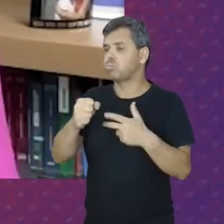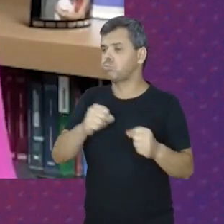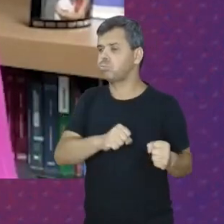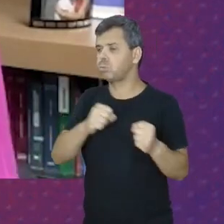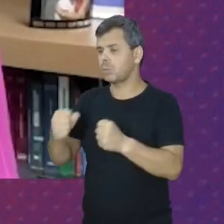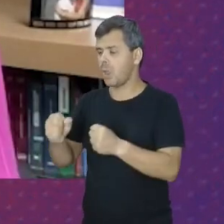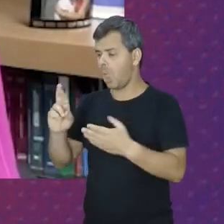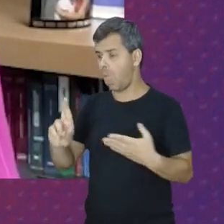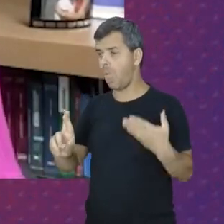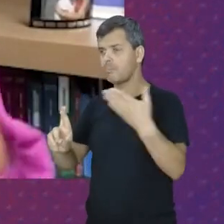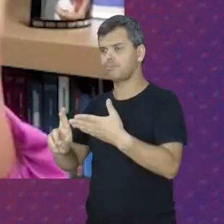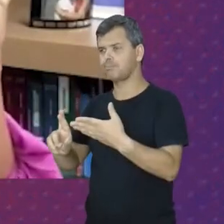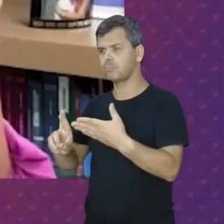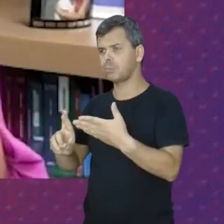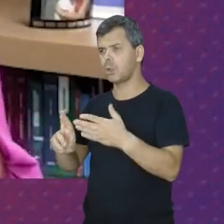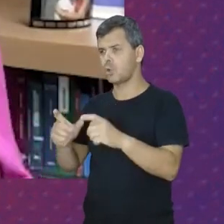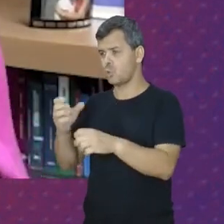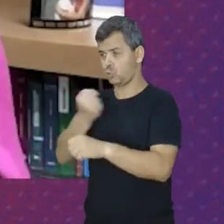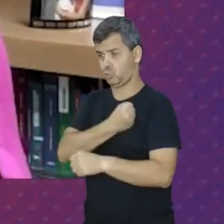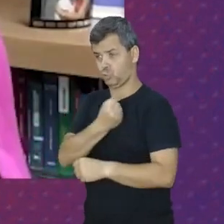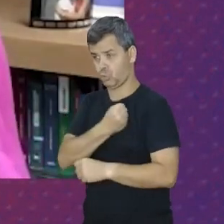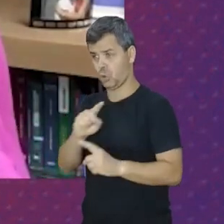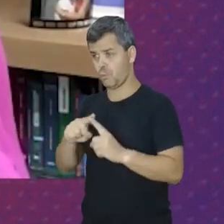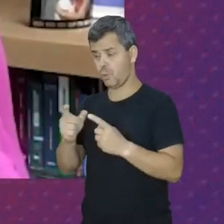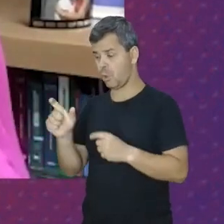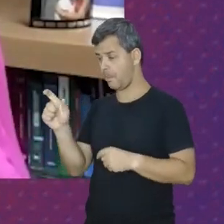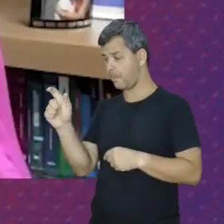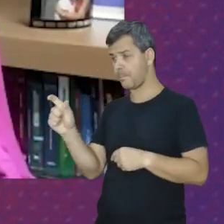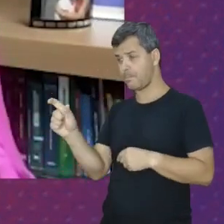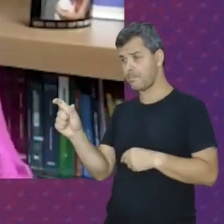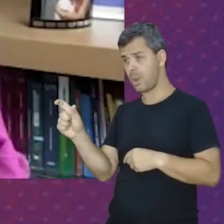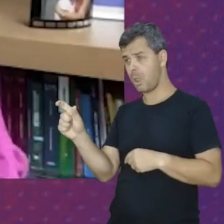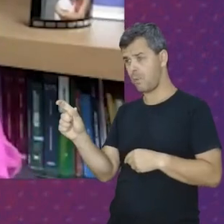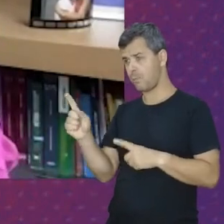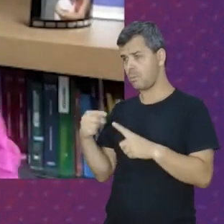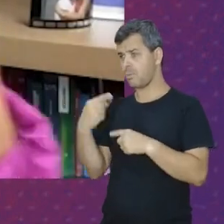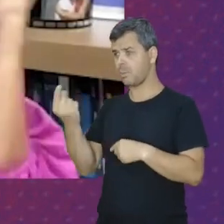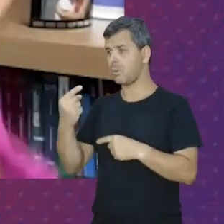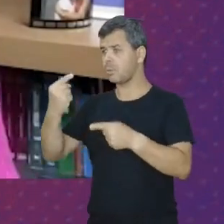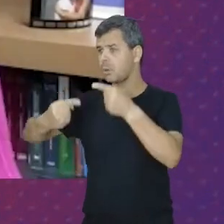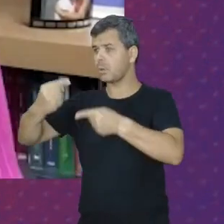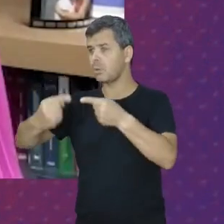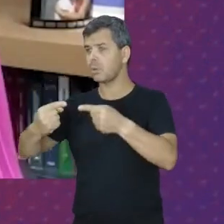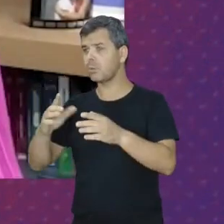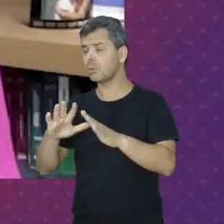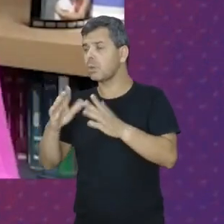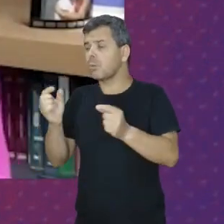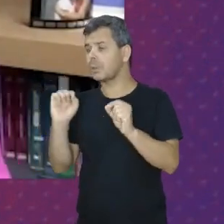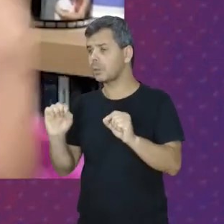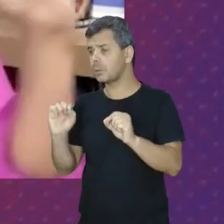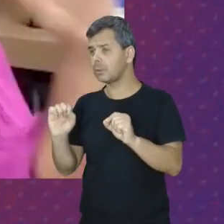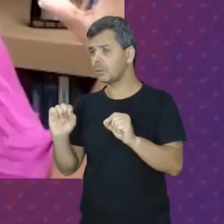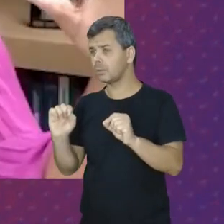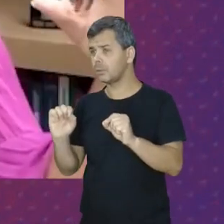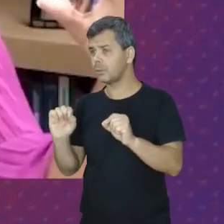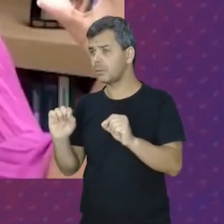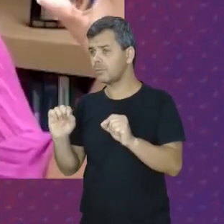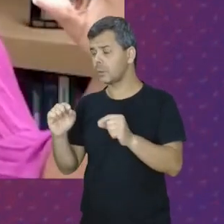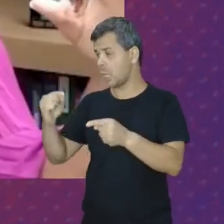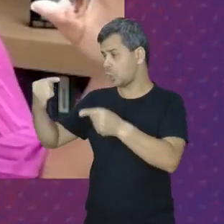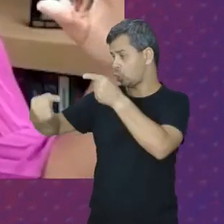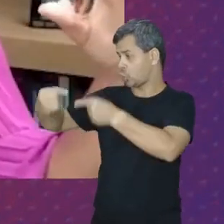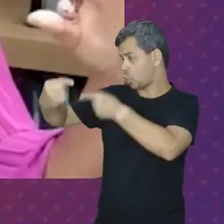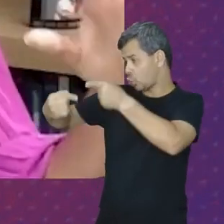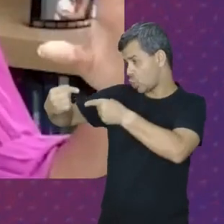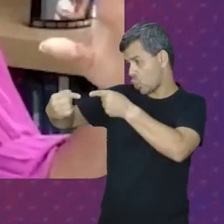a representatividade, outra palavra vem nesse debate. Então, quer dizer que discutir